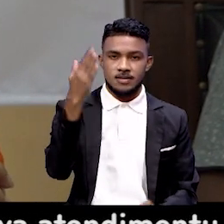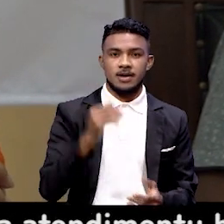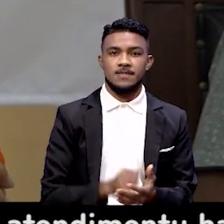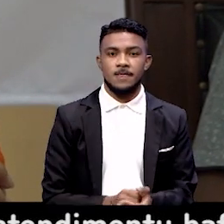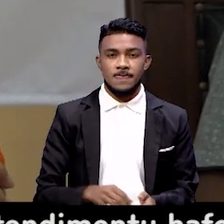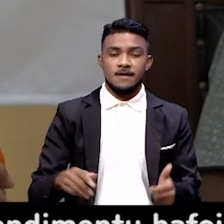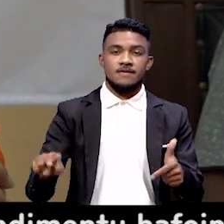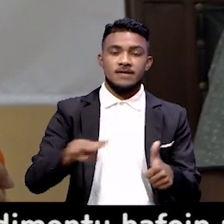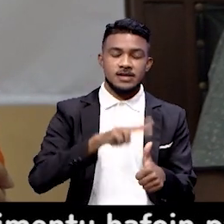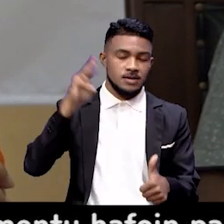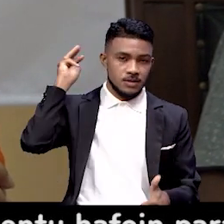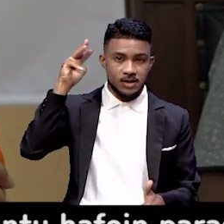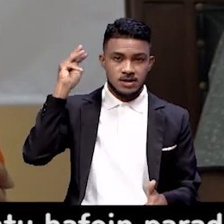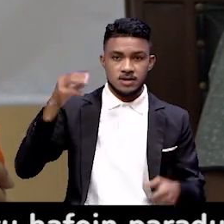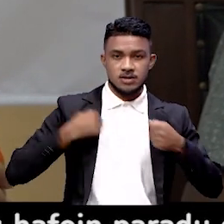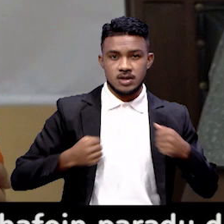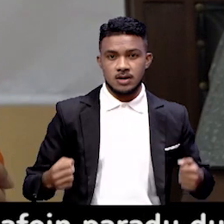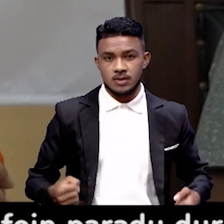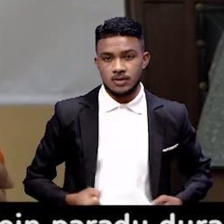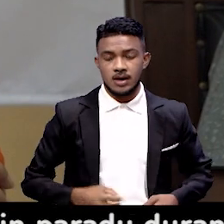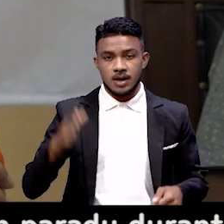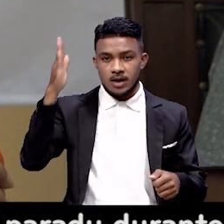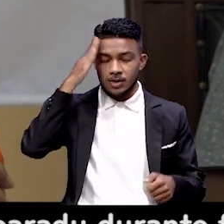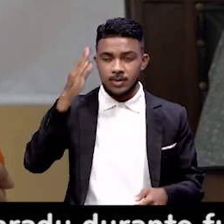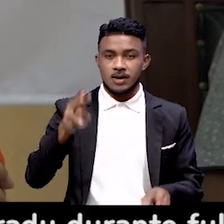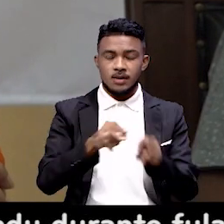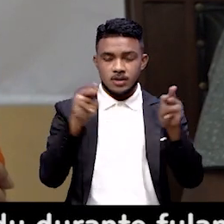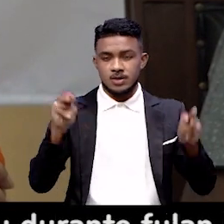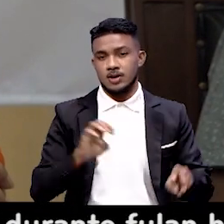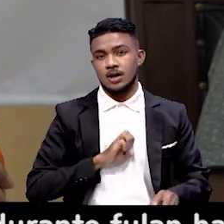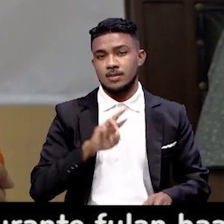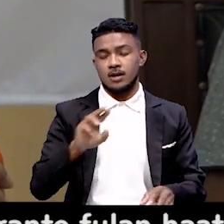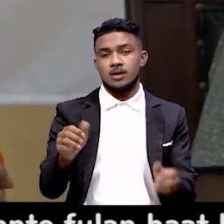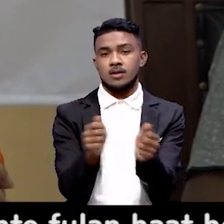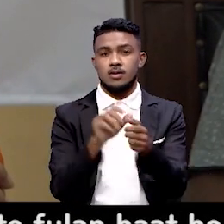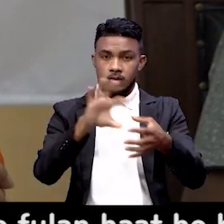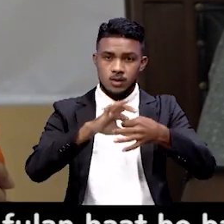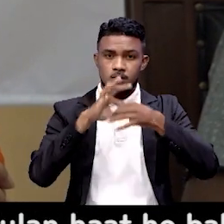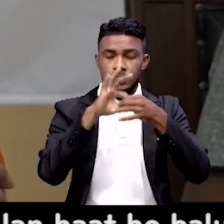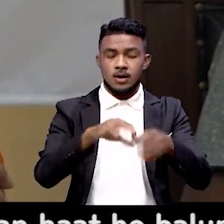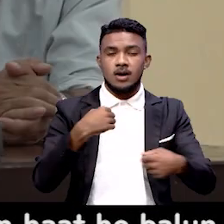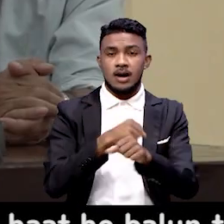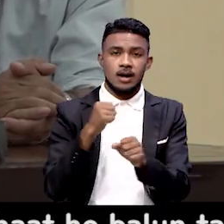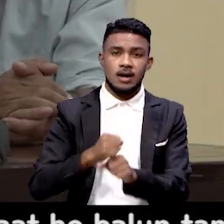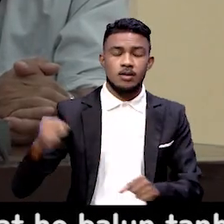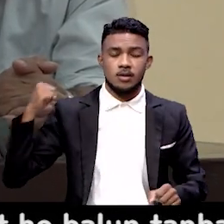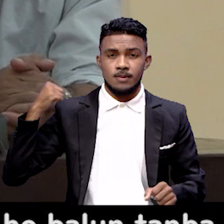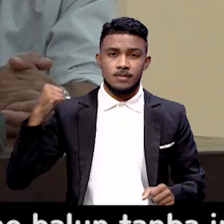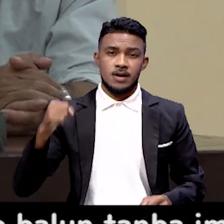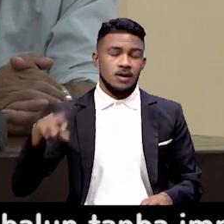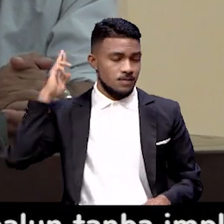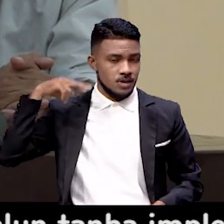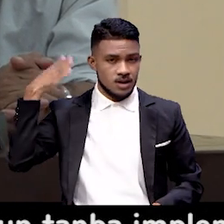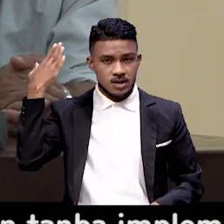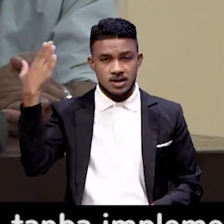vice-ministro, saúde e neste momento e Hermira com a equipa a tubele halo campanha macatenba e halo cobertura